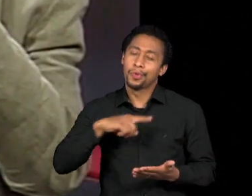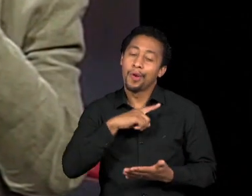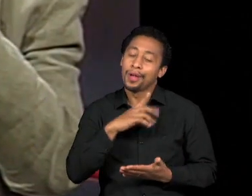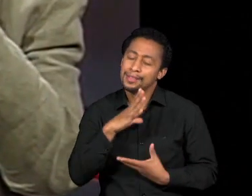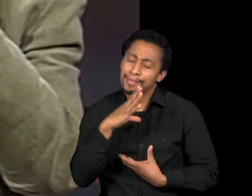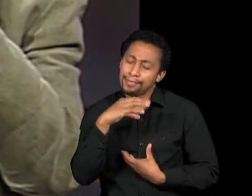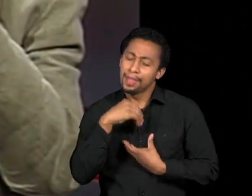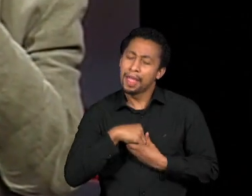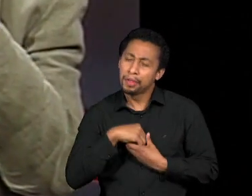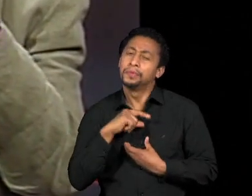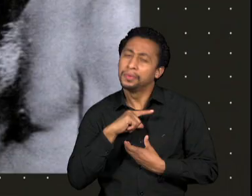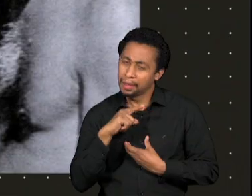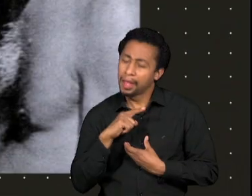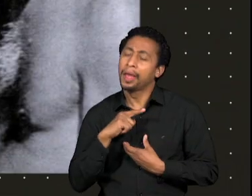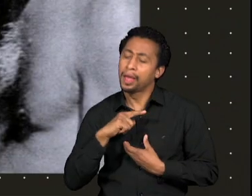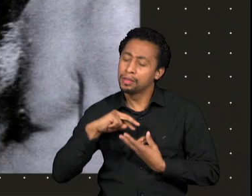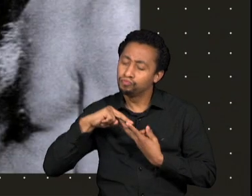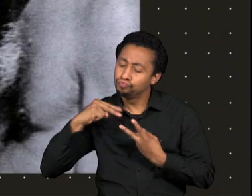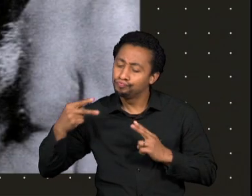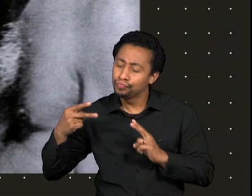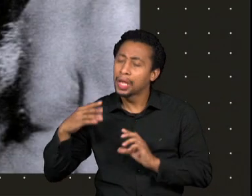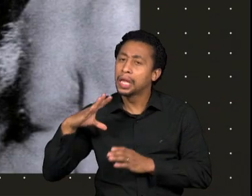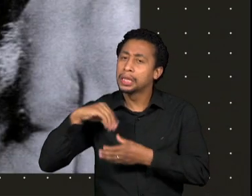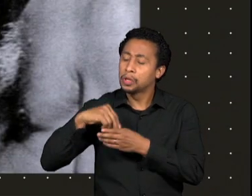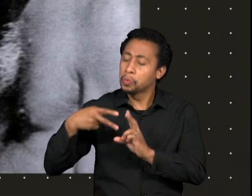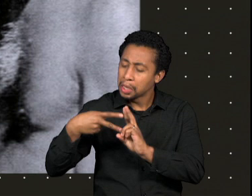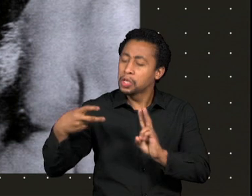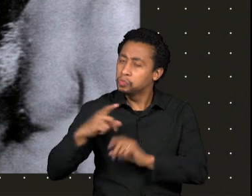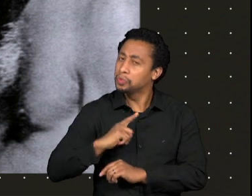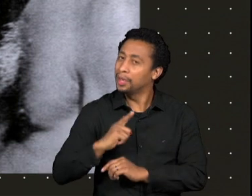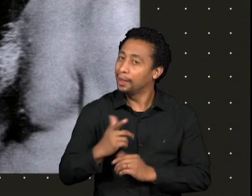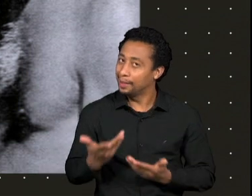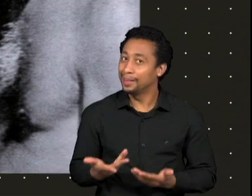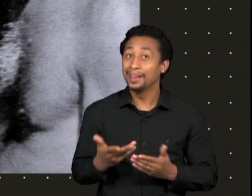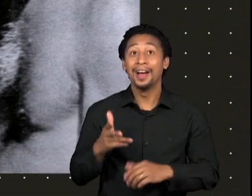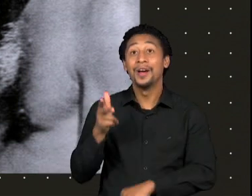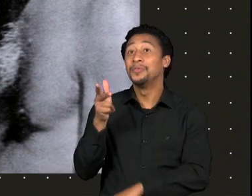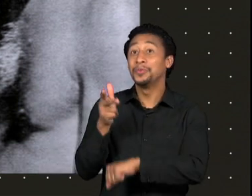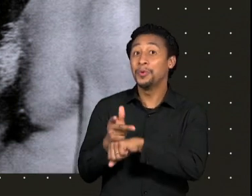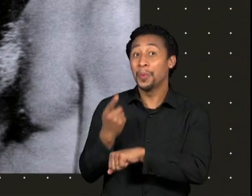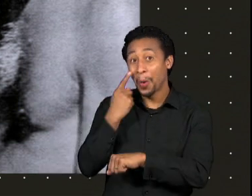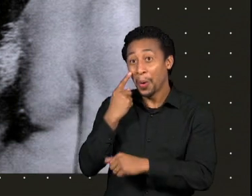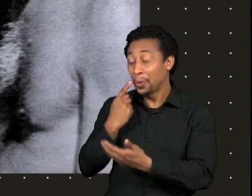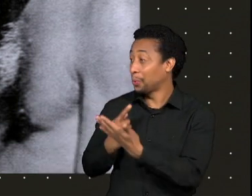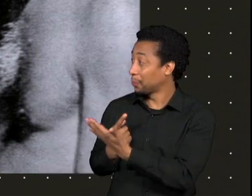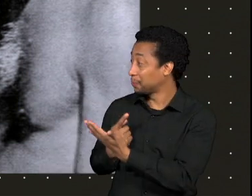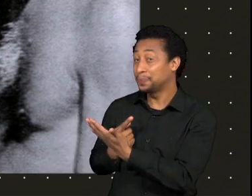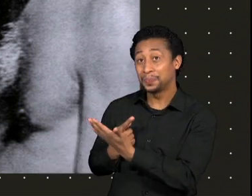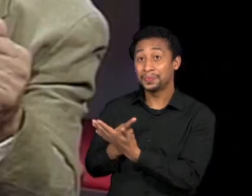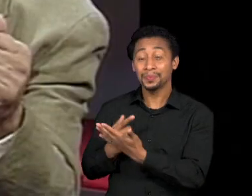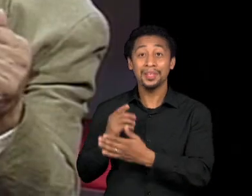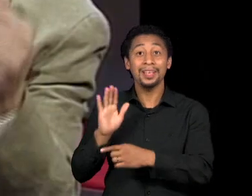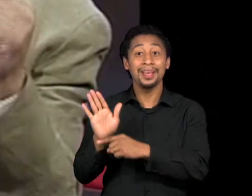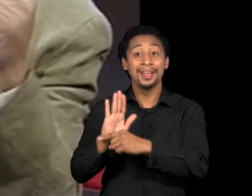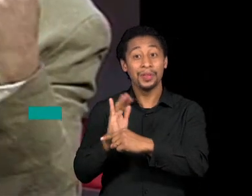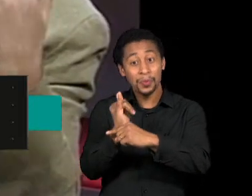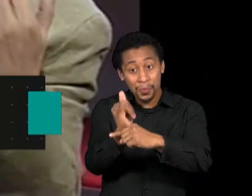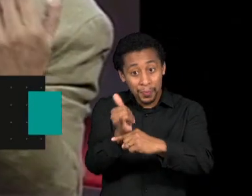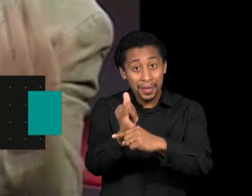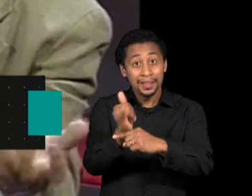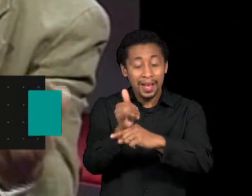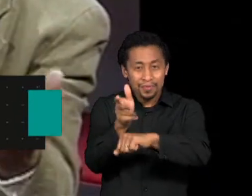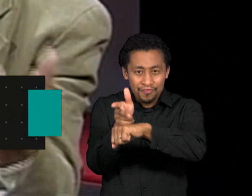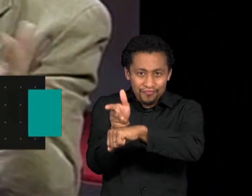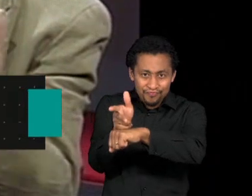ali adormecido. E aí a câmera vai filmar com esse distanciamento do documentário. Foi isso,